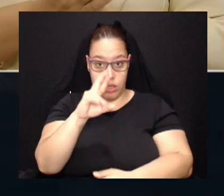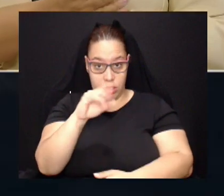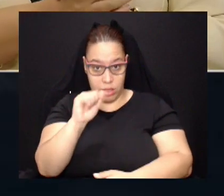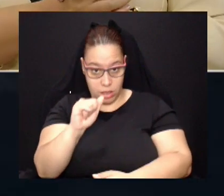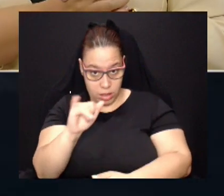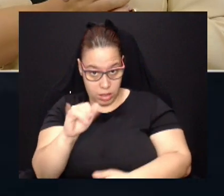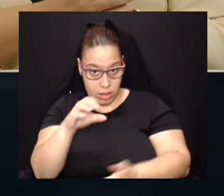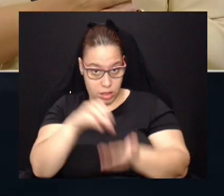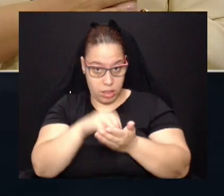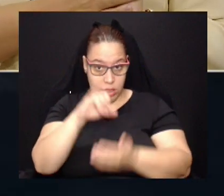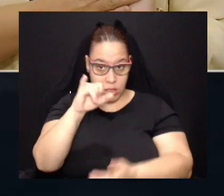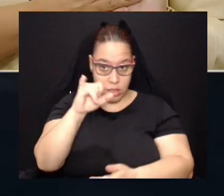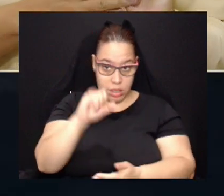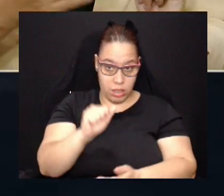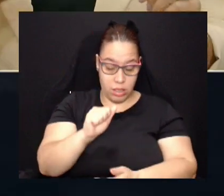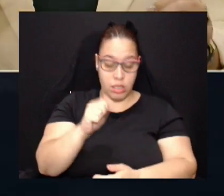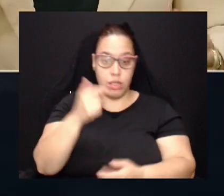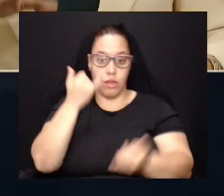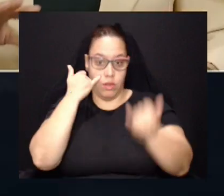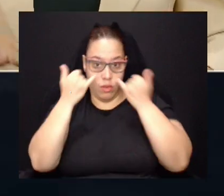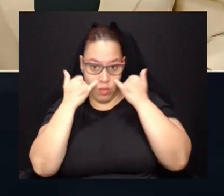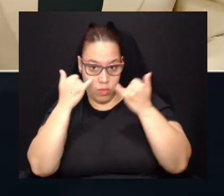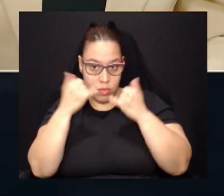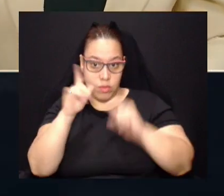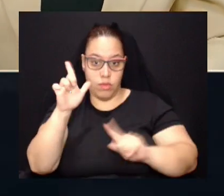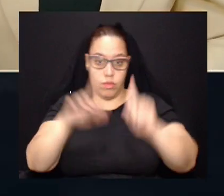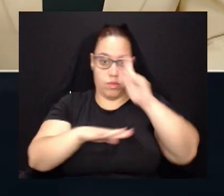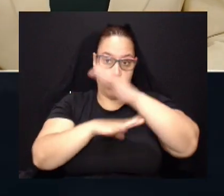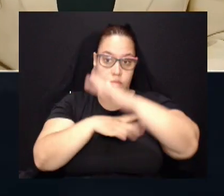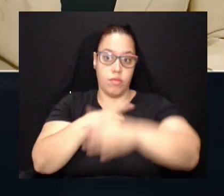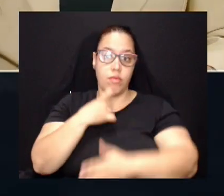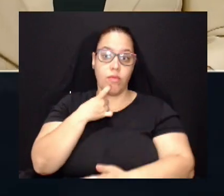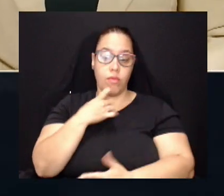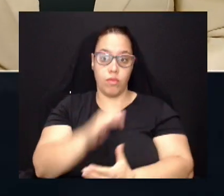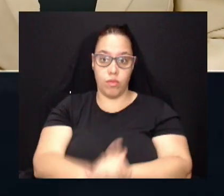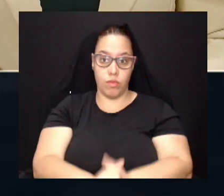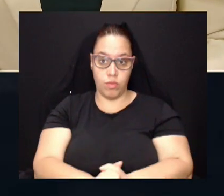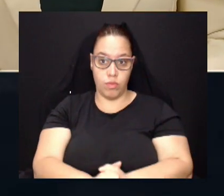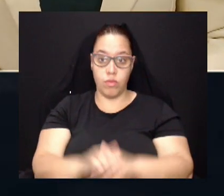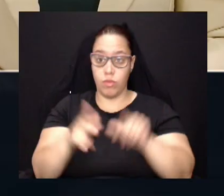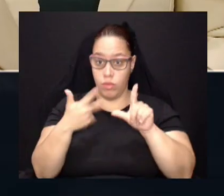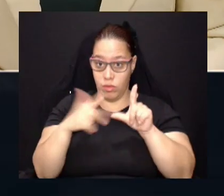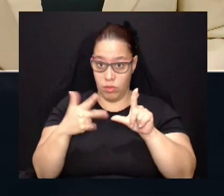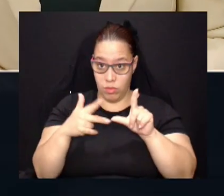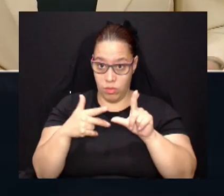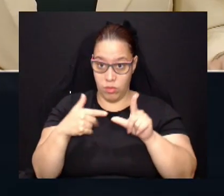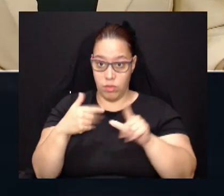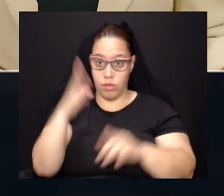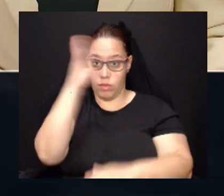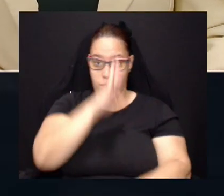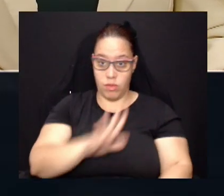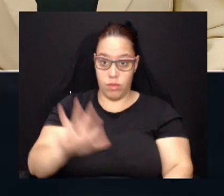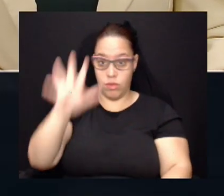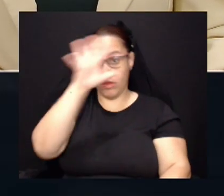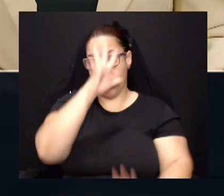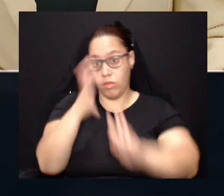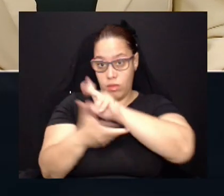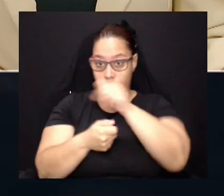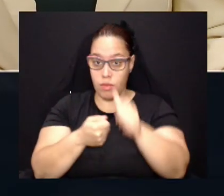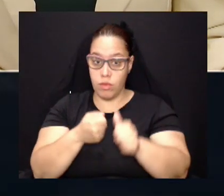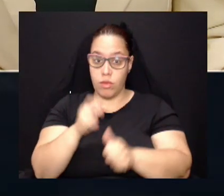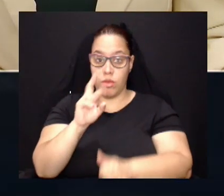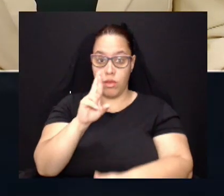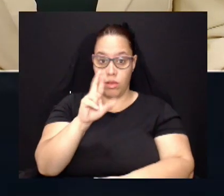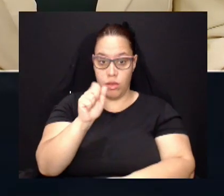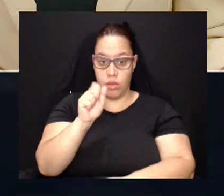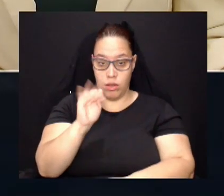de Informações da TV Câmara Campinas, trazendo informação do Legislativo Brasil e Mundo para você. Agora o Rafael Pacheco está com a